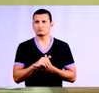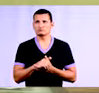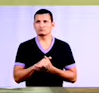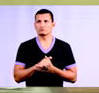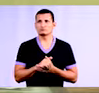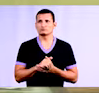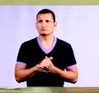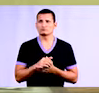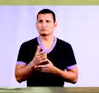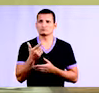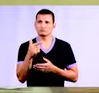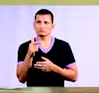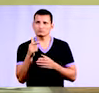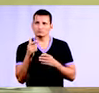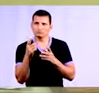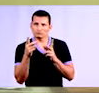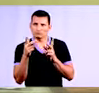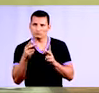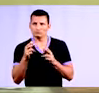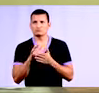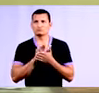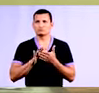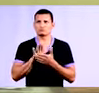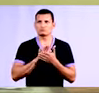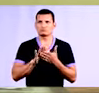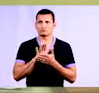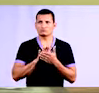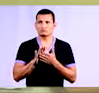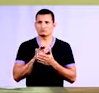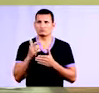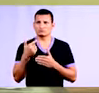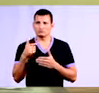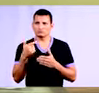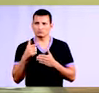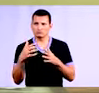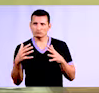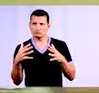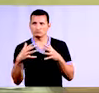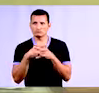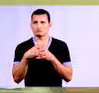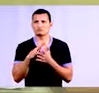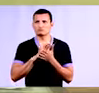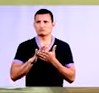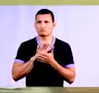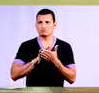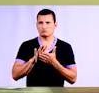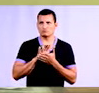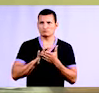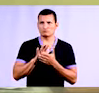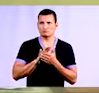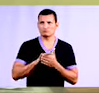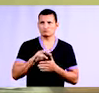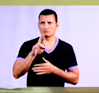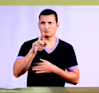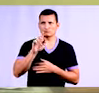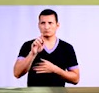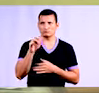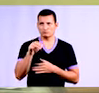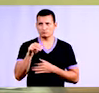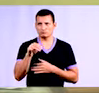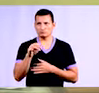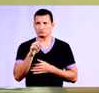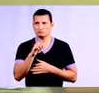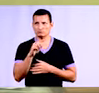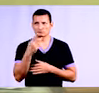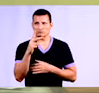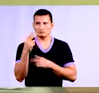tem incompatibilidade nenhuma, ou seja, nenhum conflito entre um processo e outro. O UGM, ele, na realidade, a